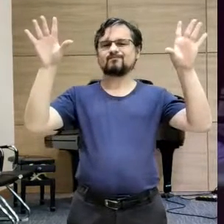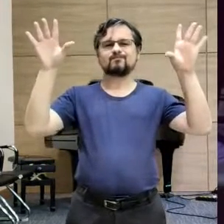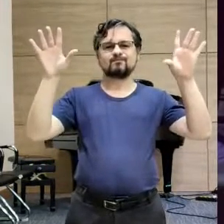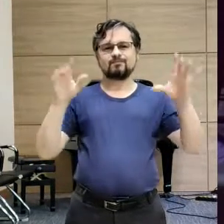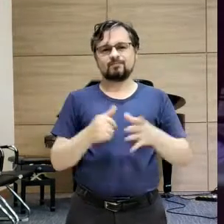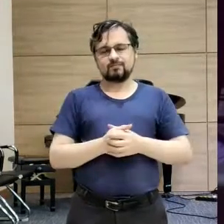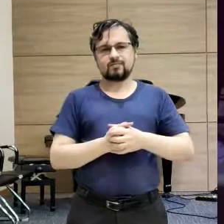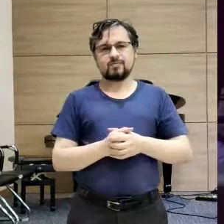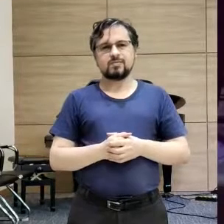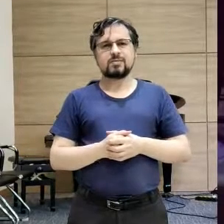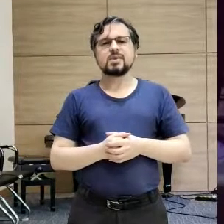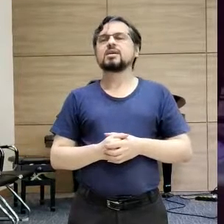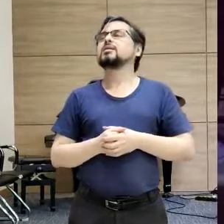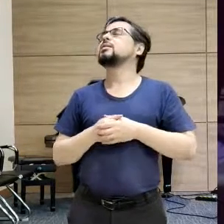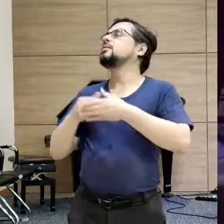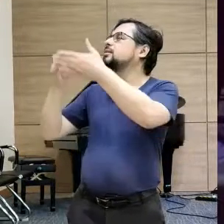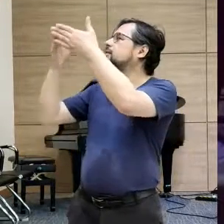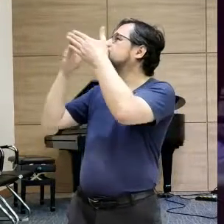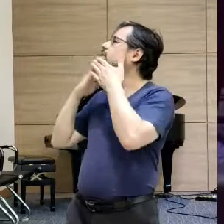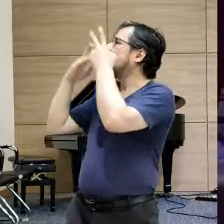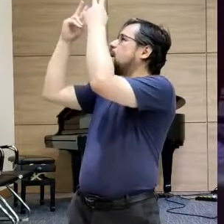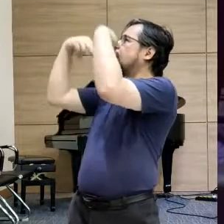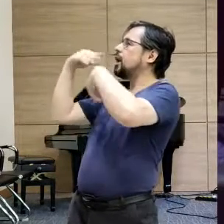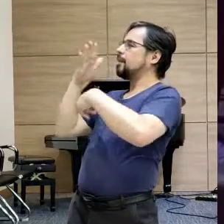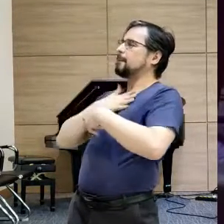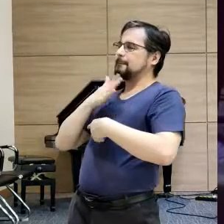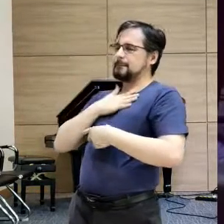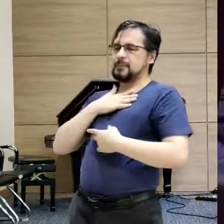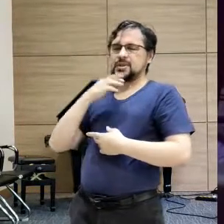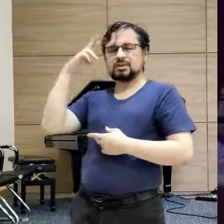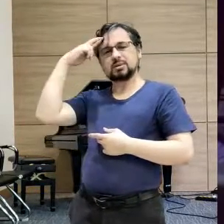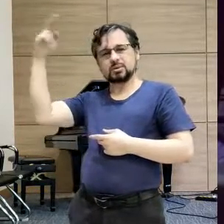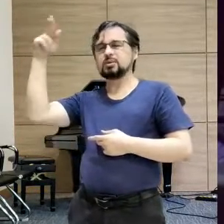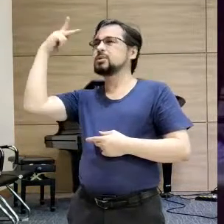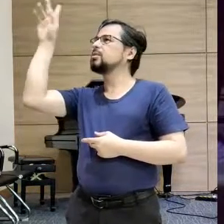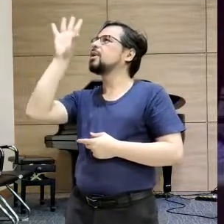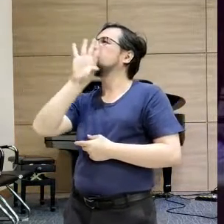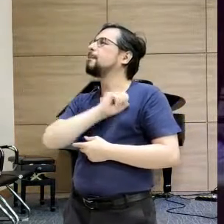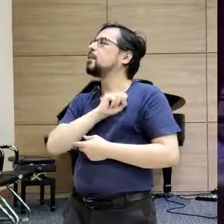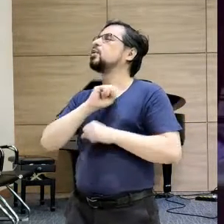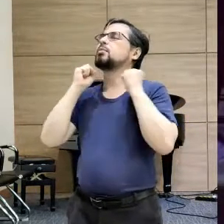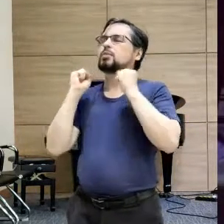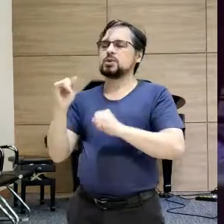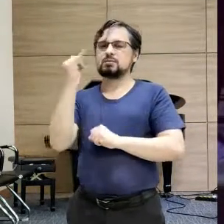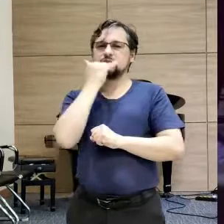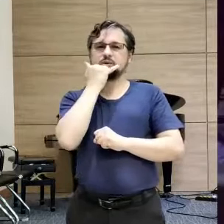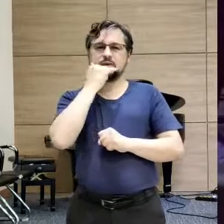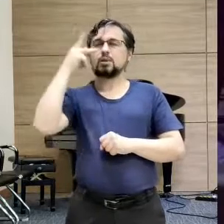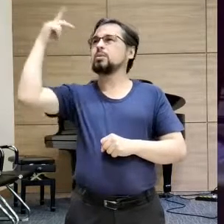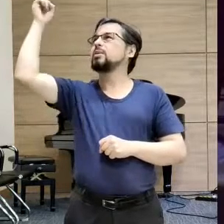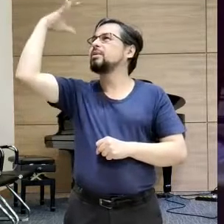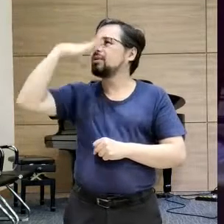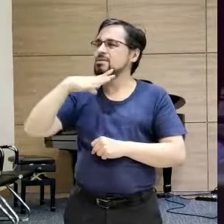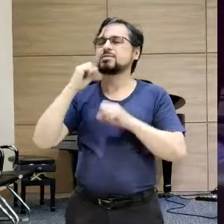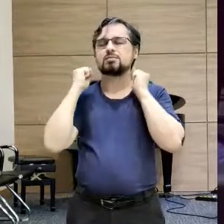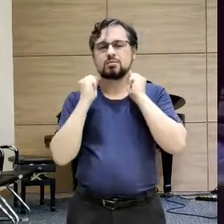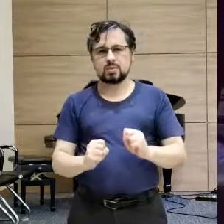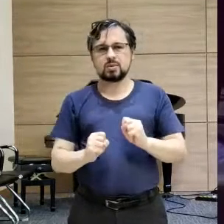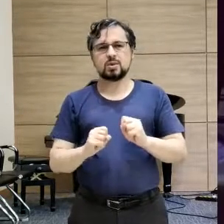vida. Compadece-te de mim, Senhor. É só o teu amor que pode me perdoar. É só a tua graça que